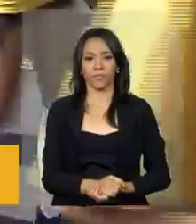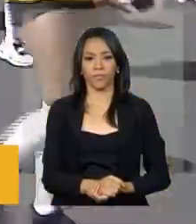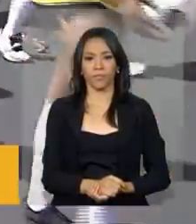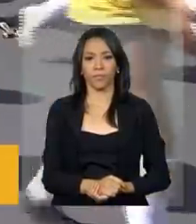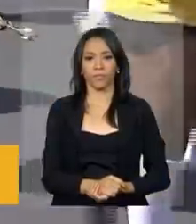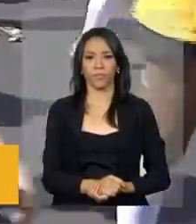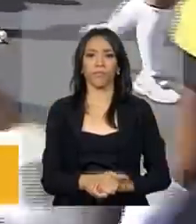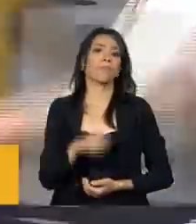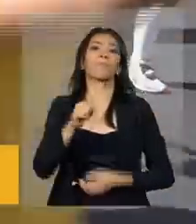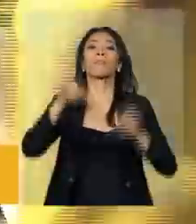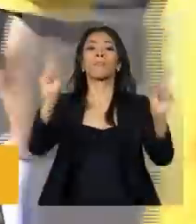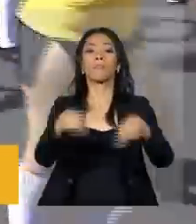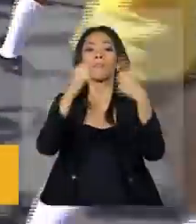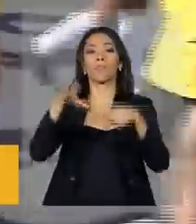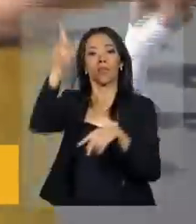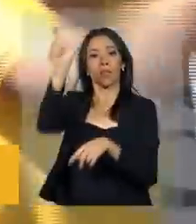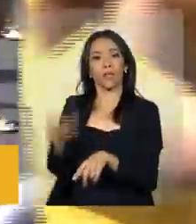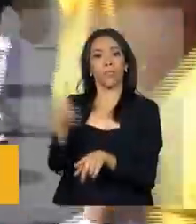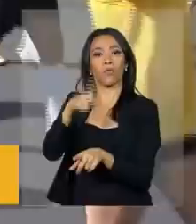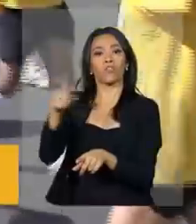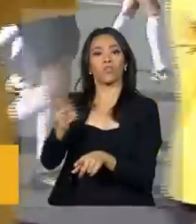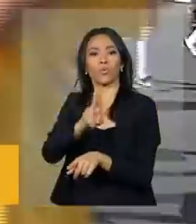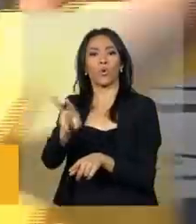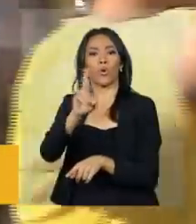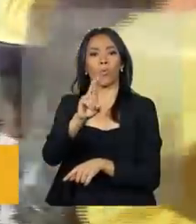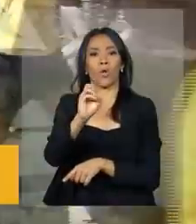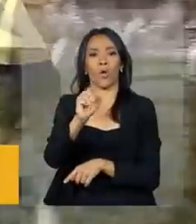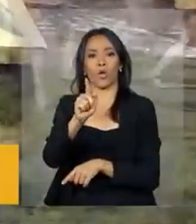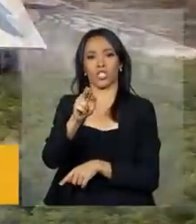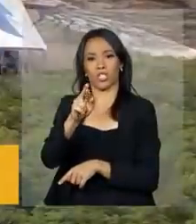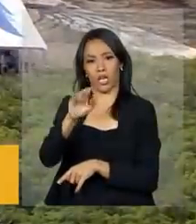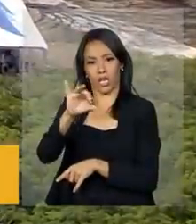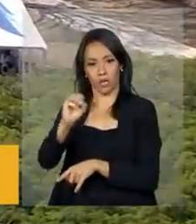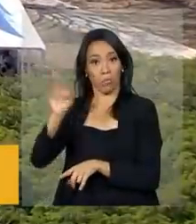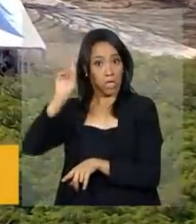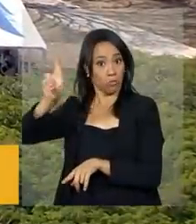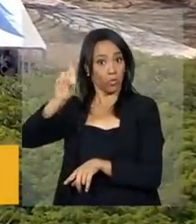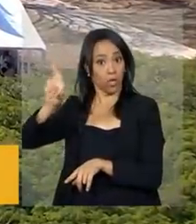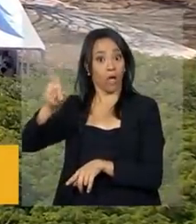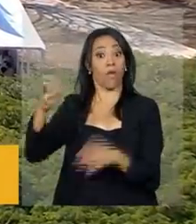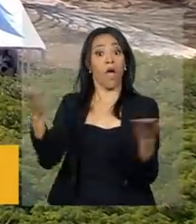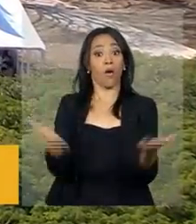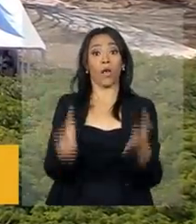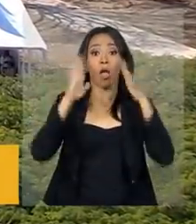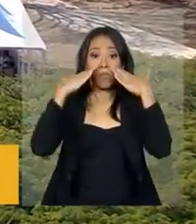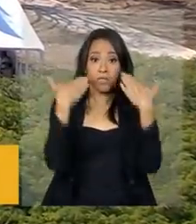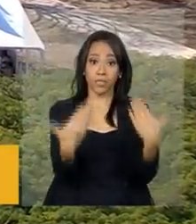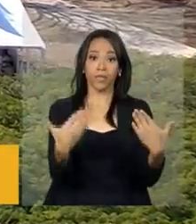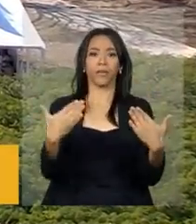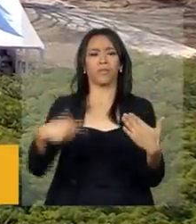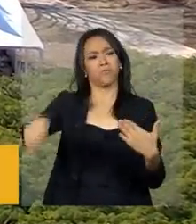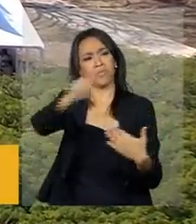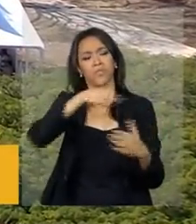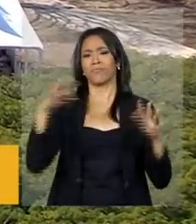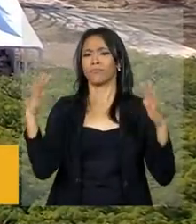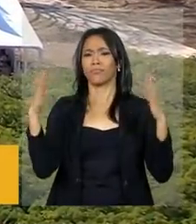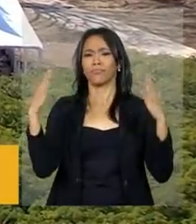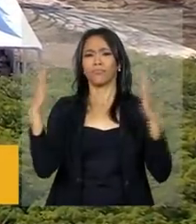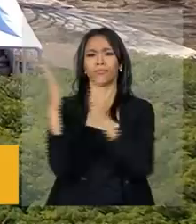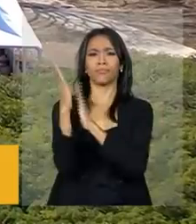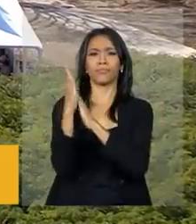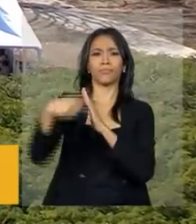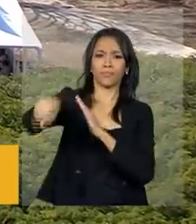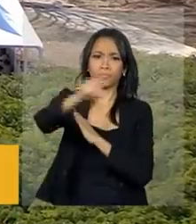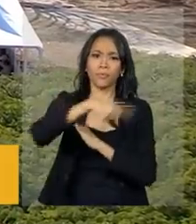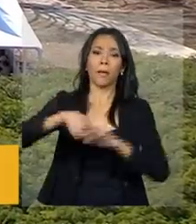Sob a regência do professor e maestro Rogério Francisco Leite, apresenta-se neste momento, para os aplausos de todos, a banda musical